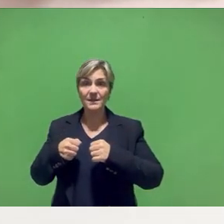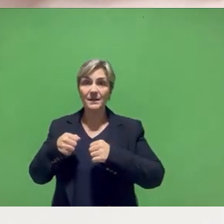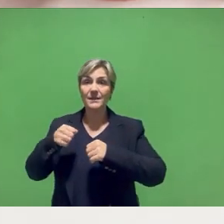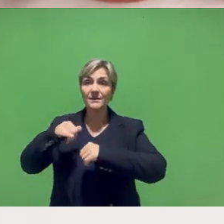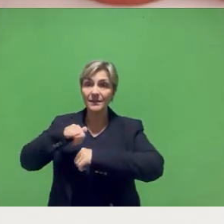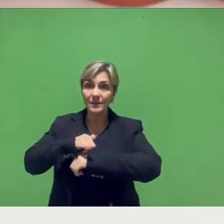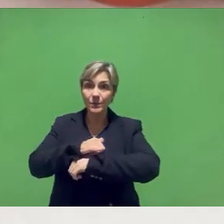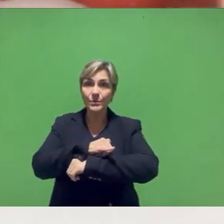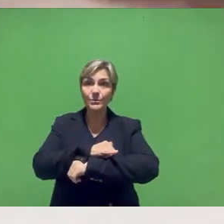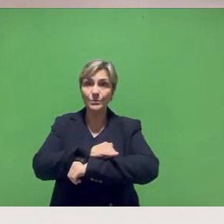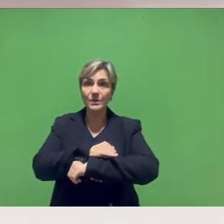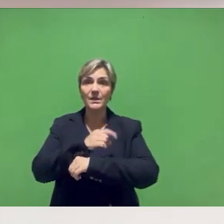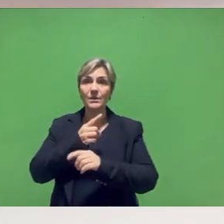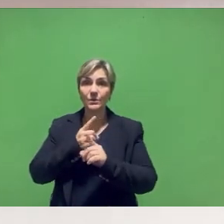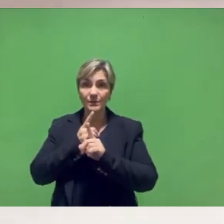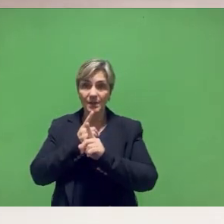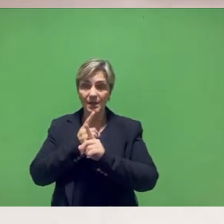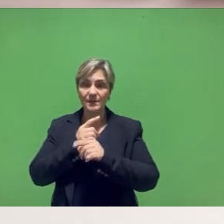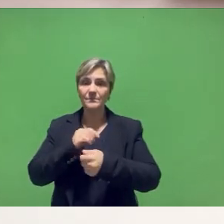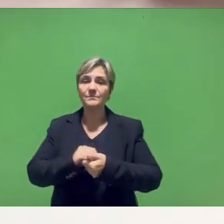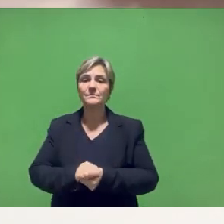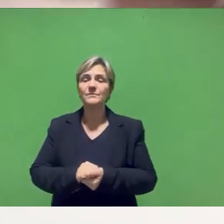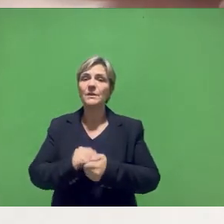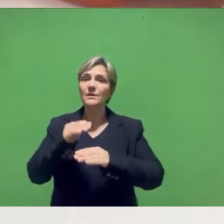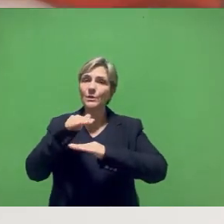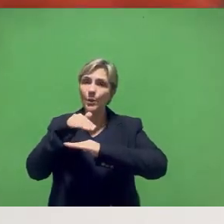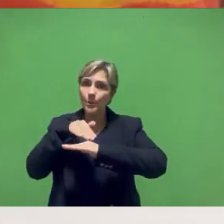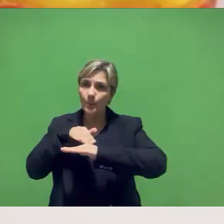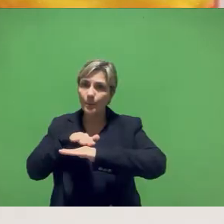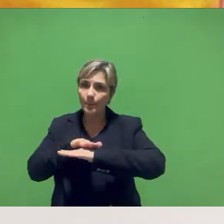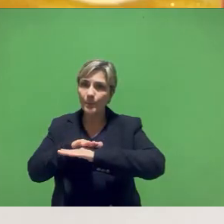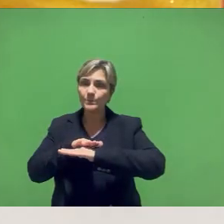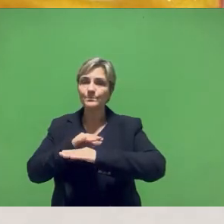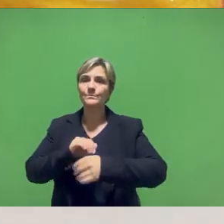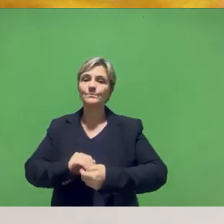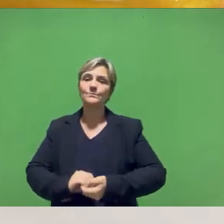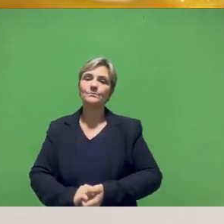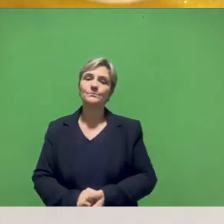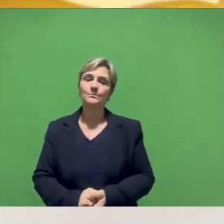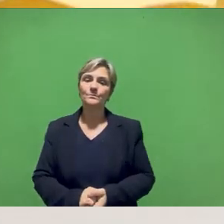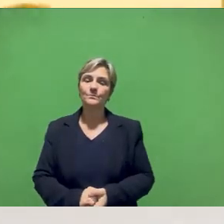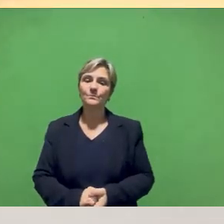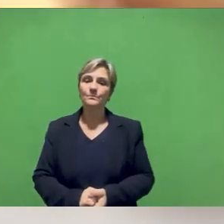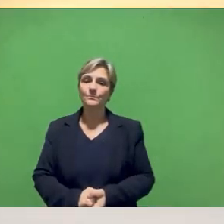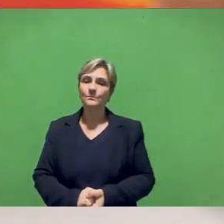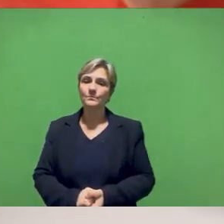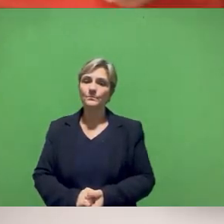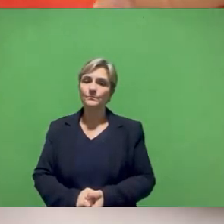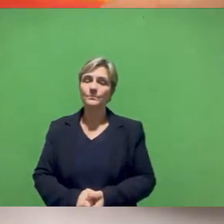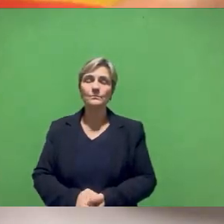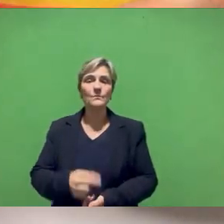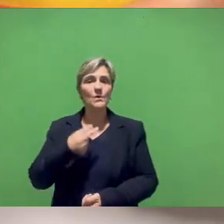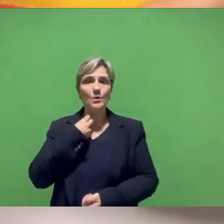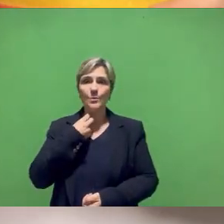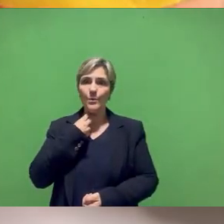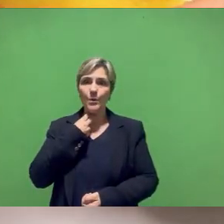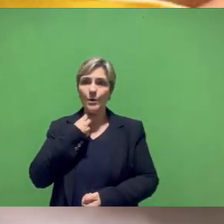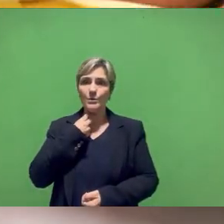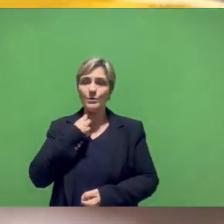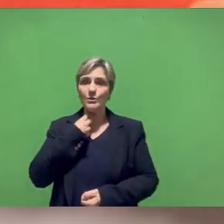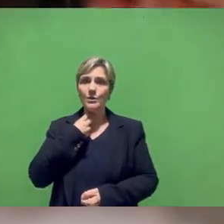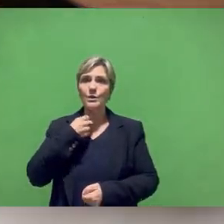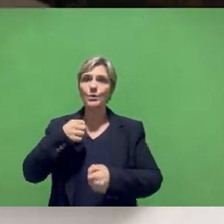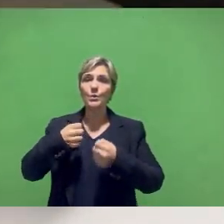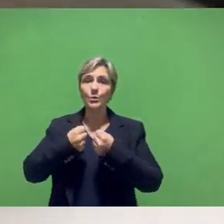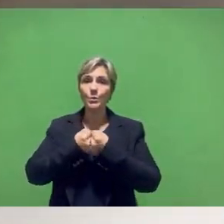nessa gordura, tá? Que é subcúteus, pele, subcutânea. Não pode chegar no